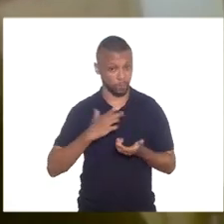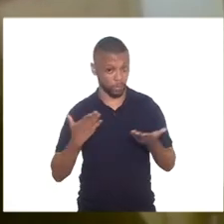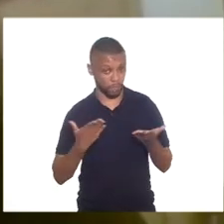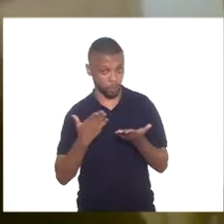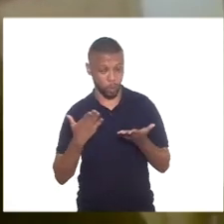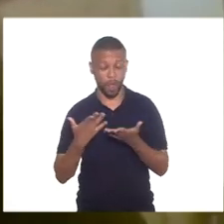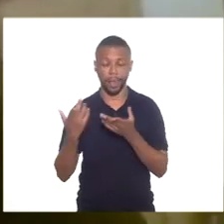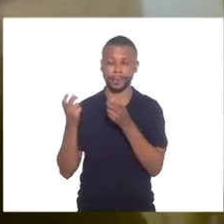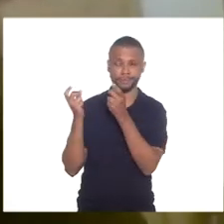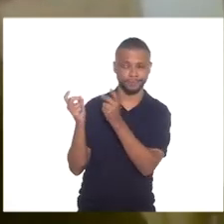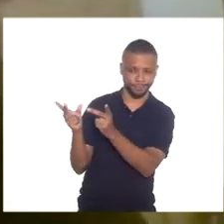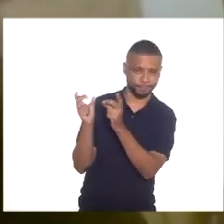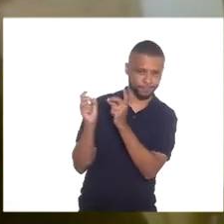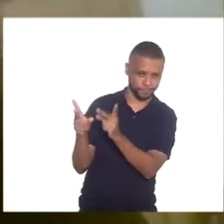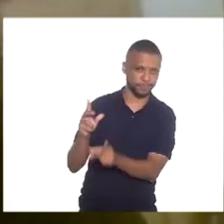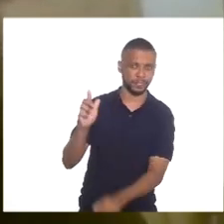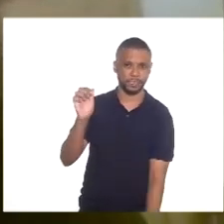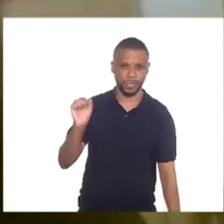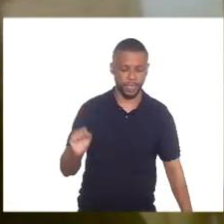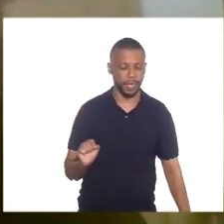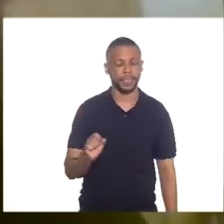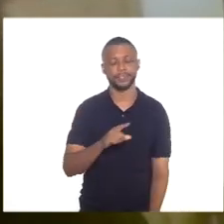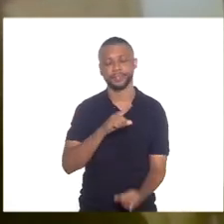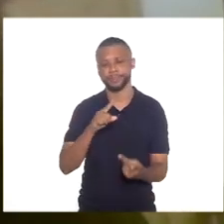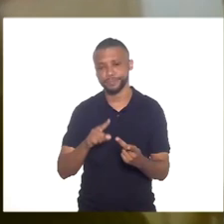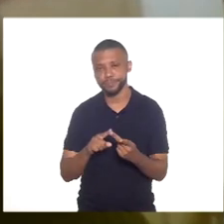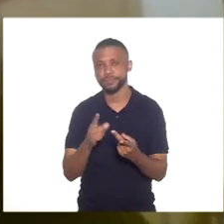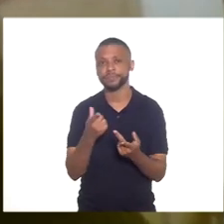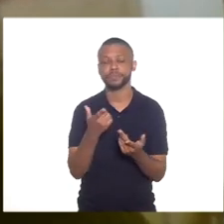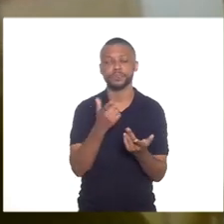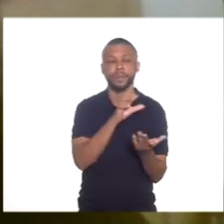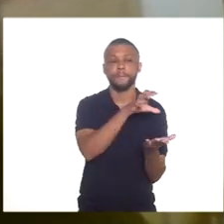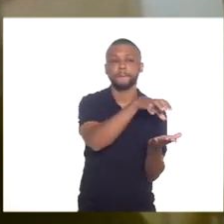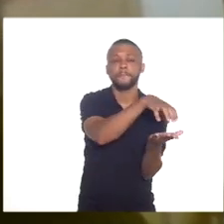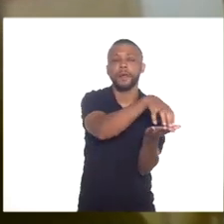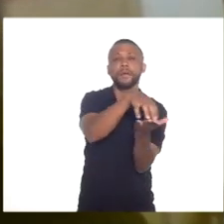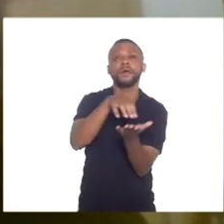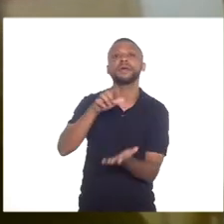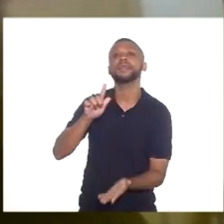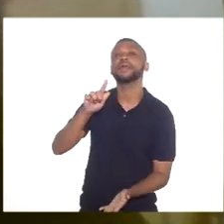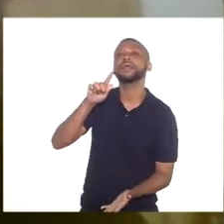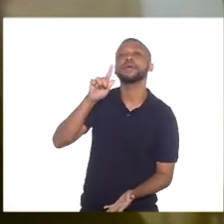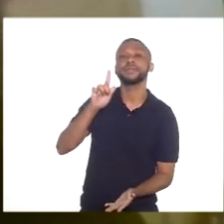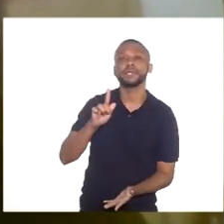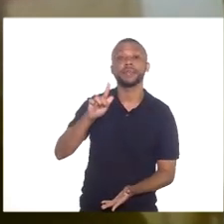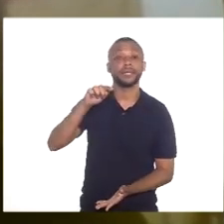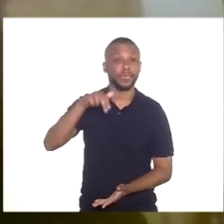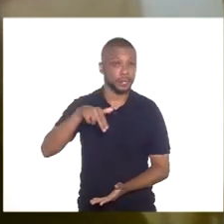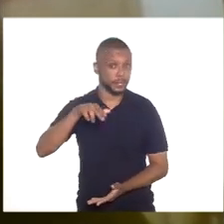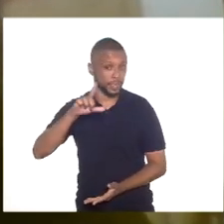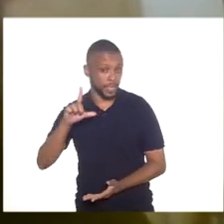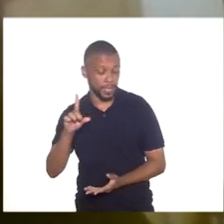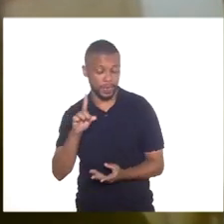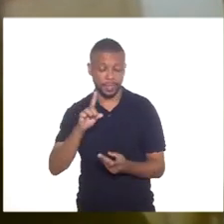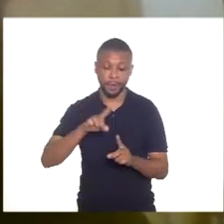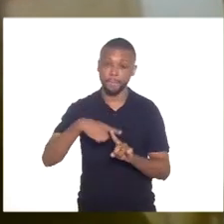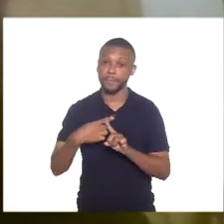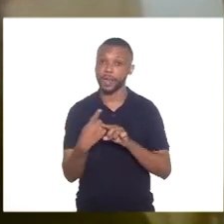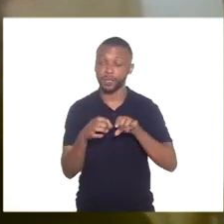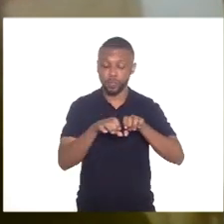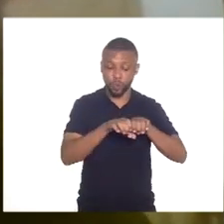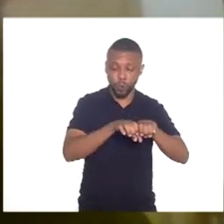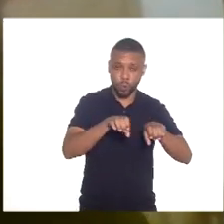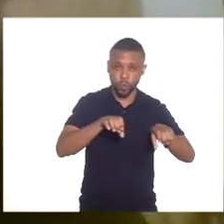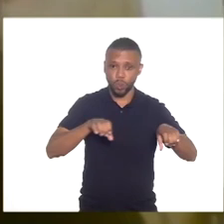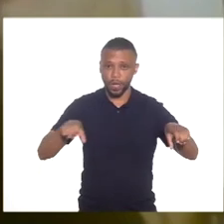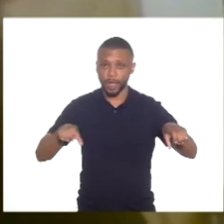da Petrobras, terminais de GNL ou via gasoduto Brasil-Bolívia, mas também tem